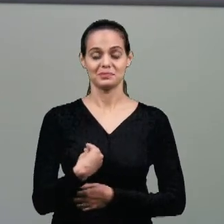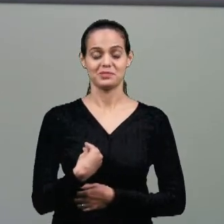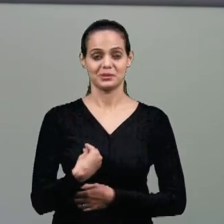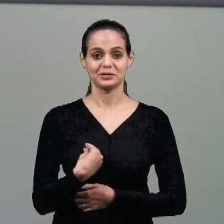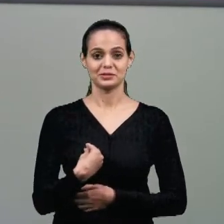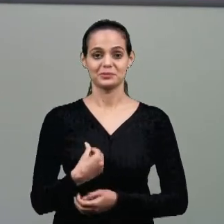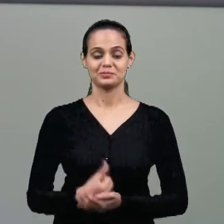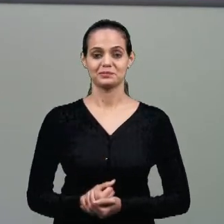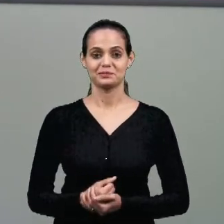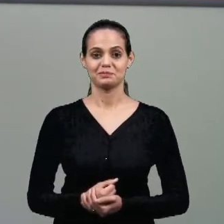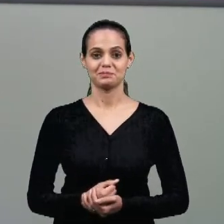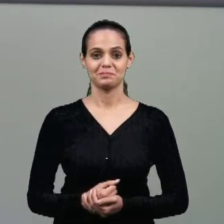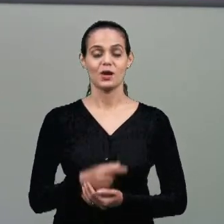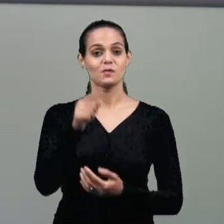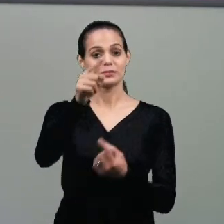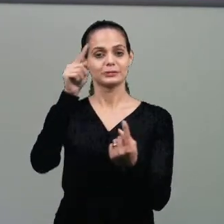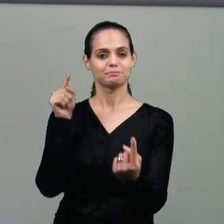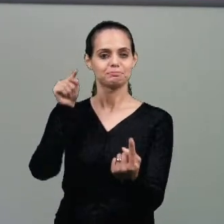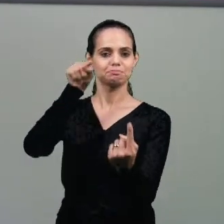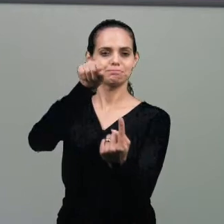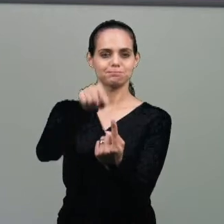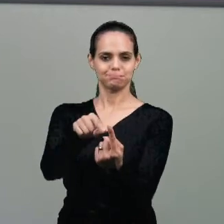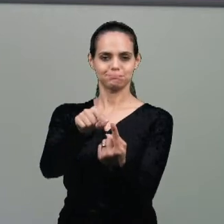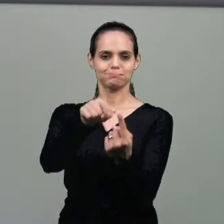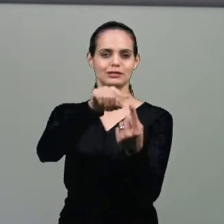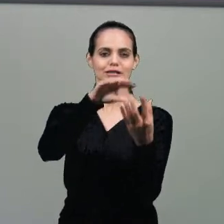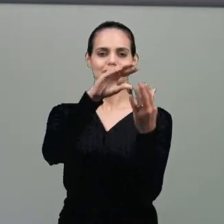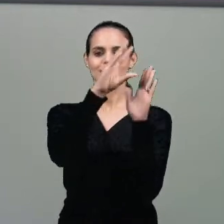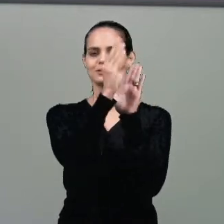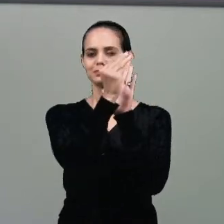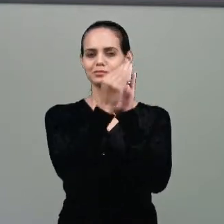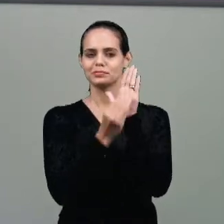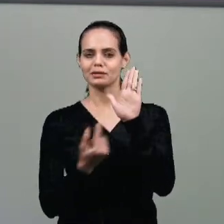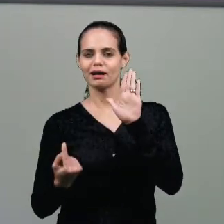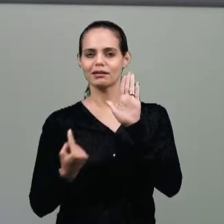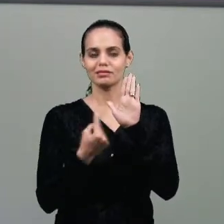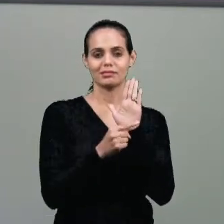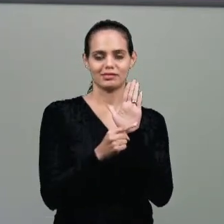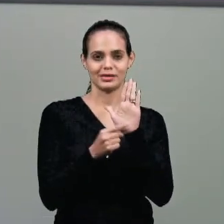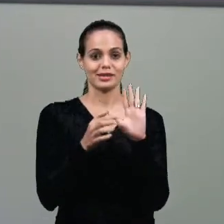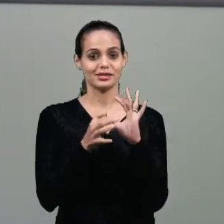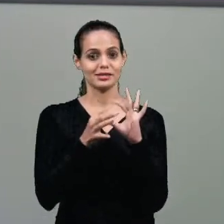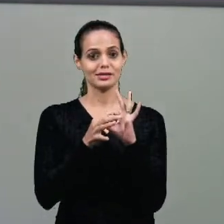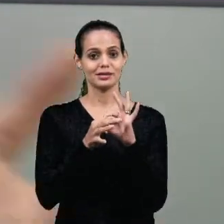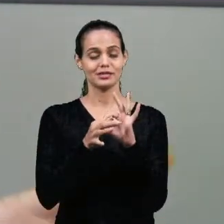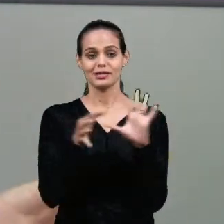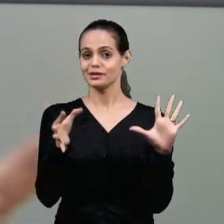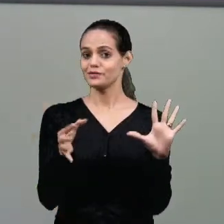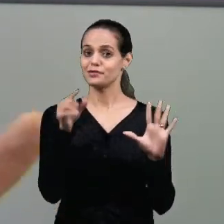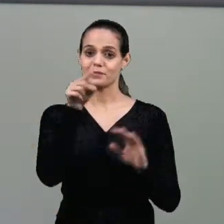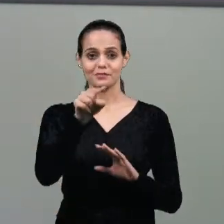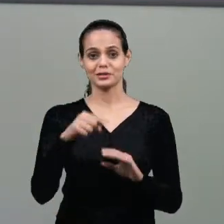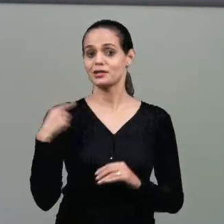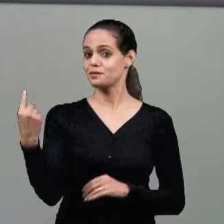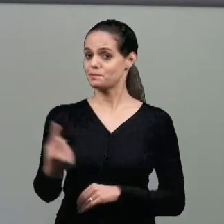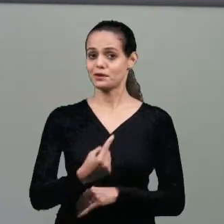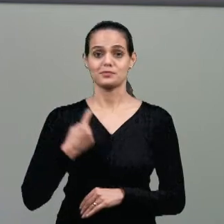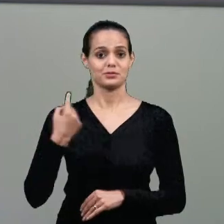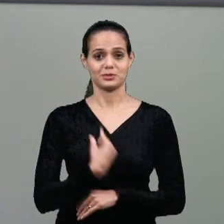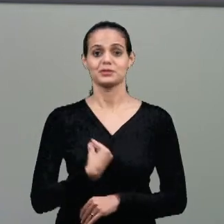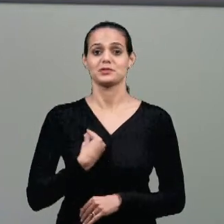sendo alvo desses conteúdos, ou seja, tudo está disponível para você, para nós, né, como servos de